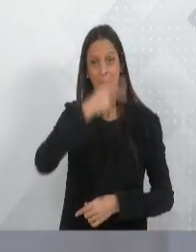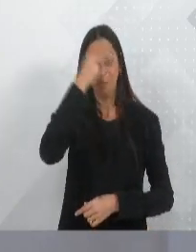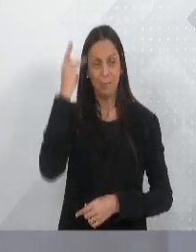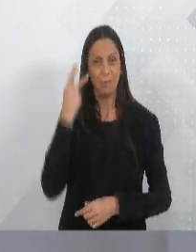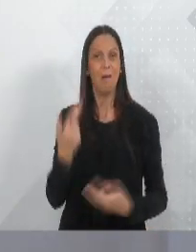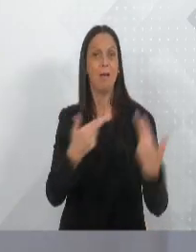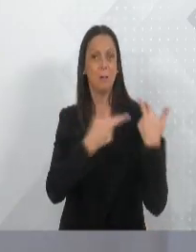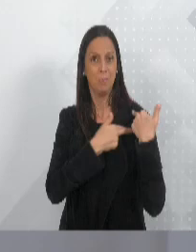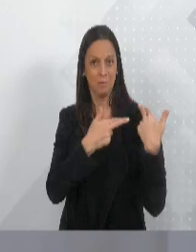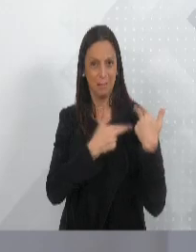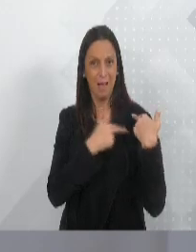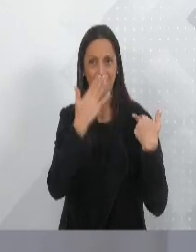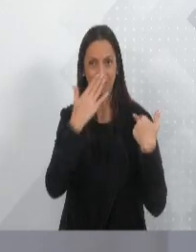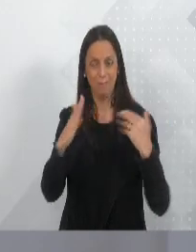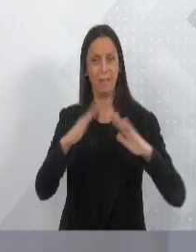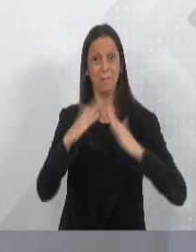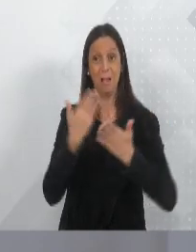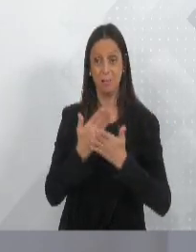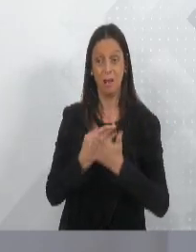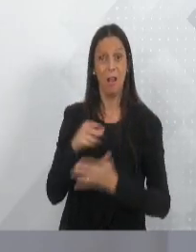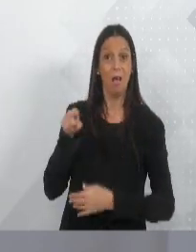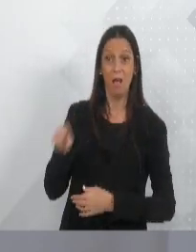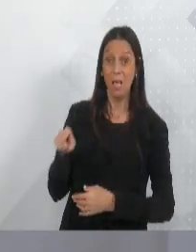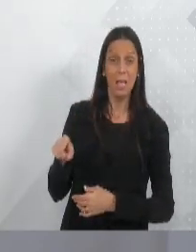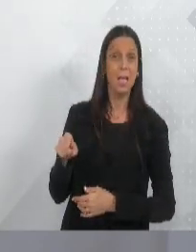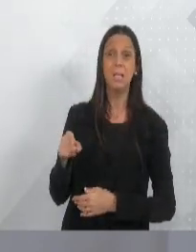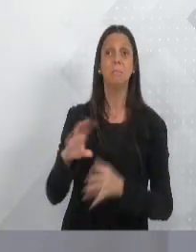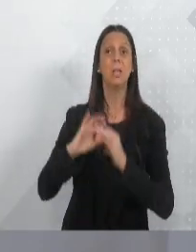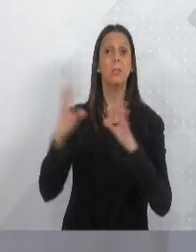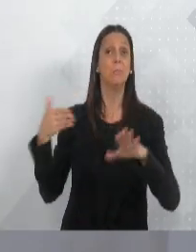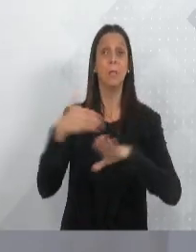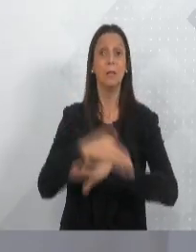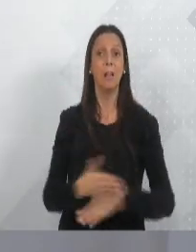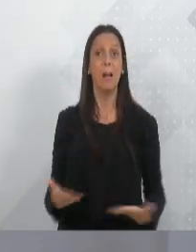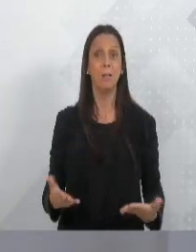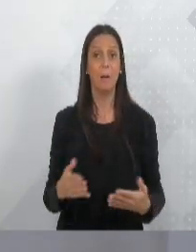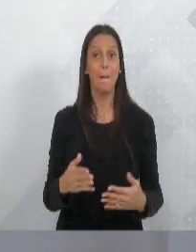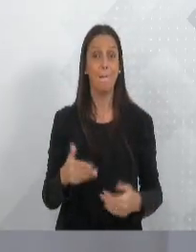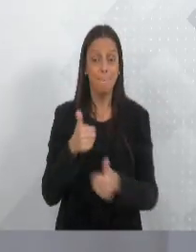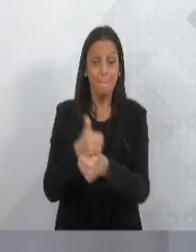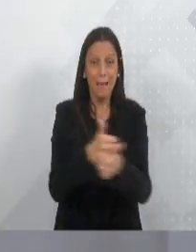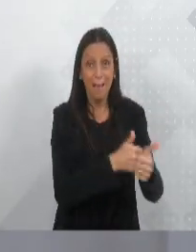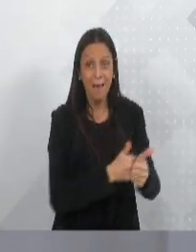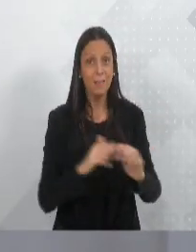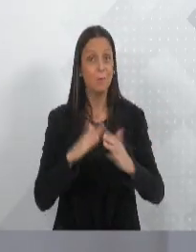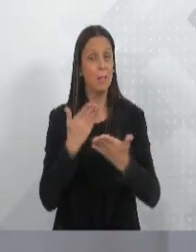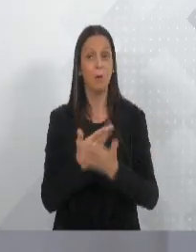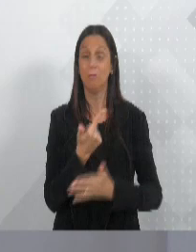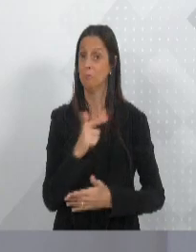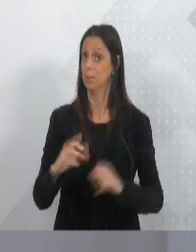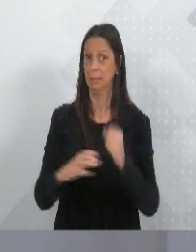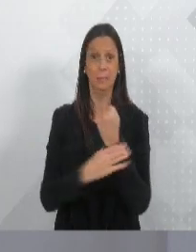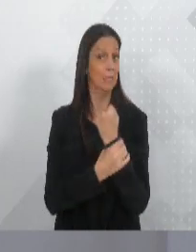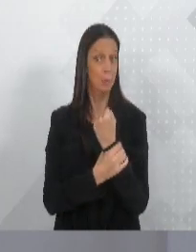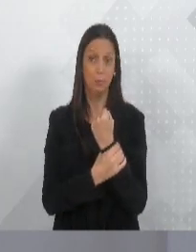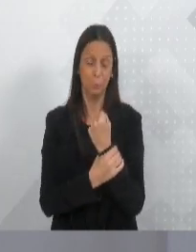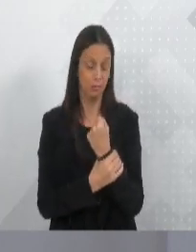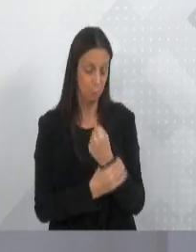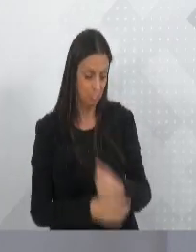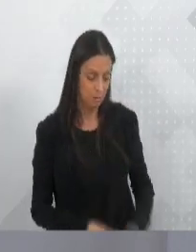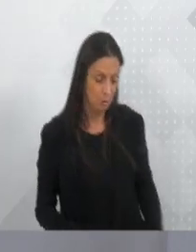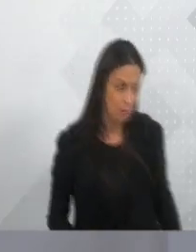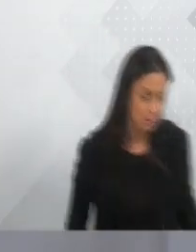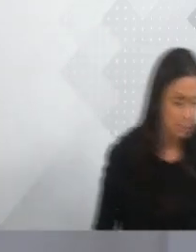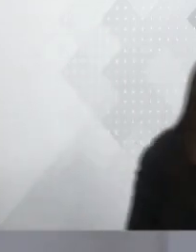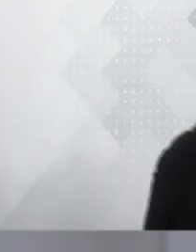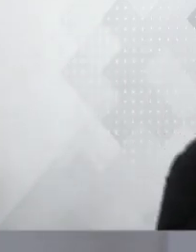alguns dos vigilantes não todos eles o perímetro não está seguro eu não sei se aumentar muro é a questão mais efetiva eu não sei se